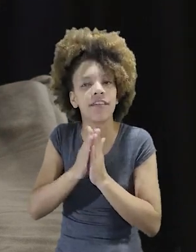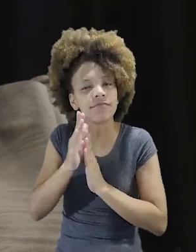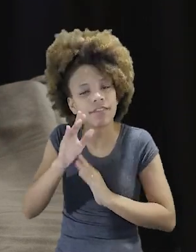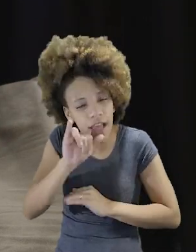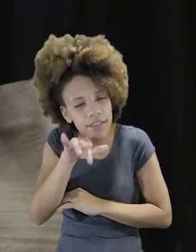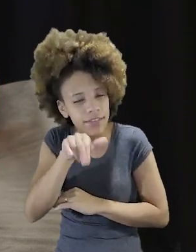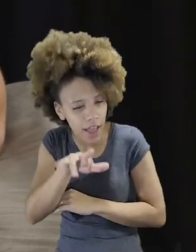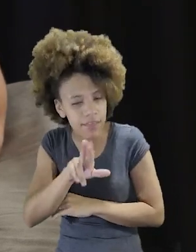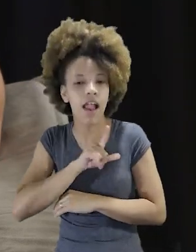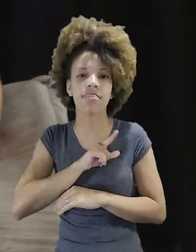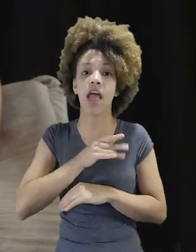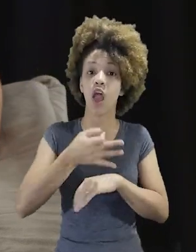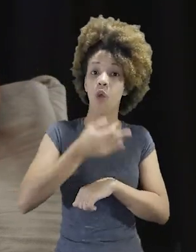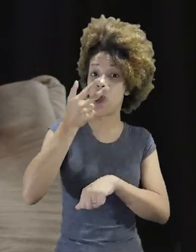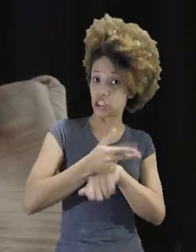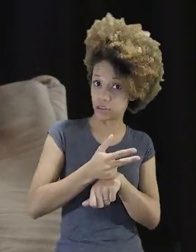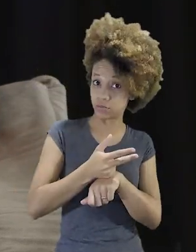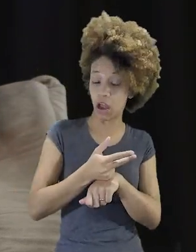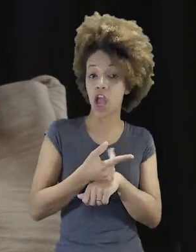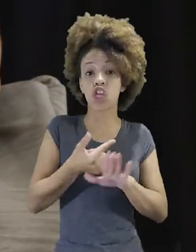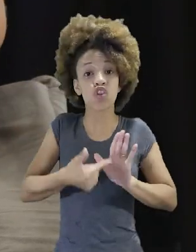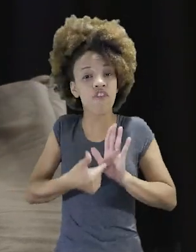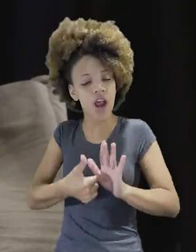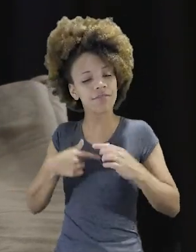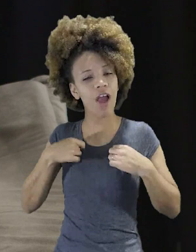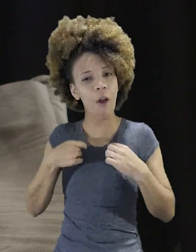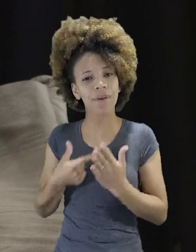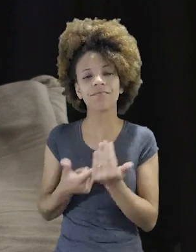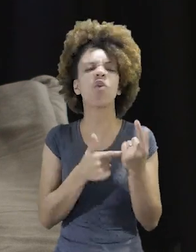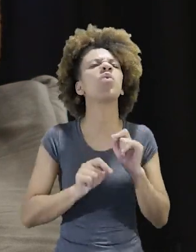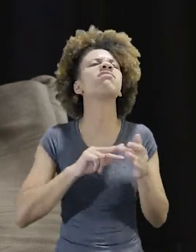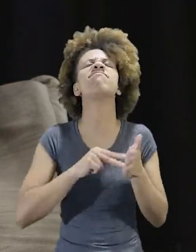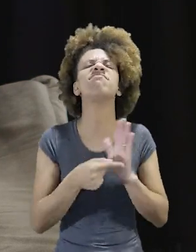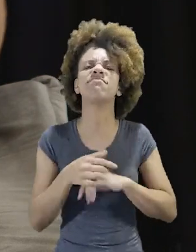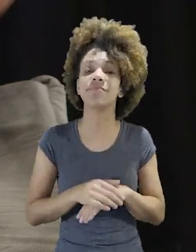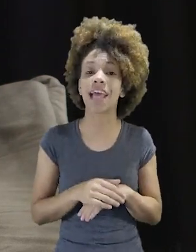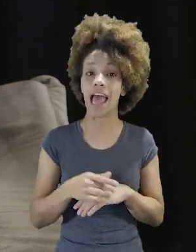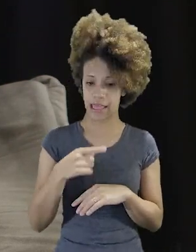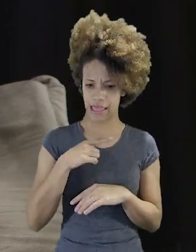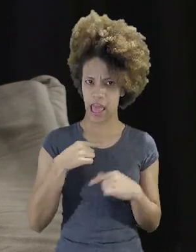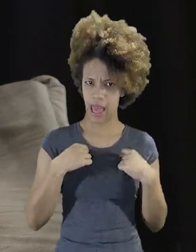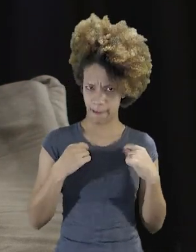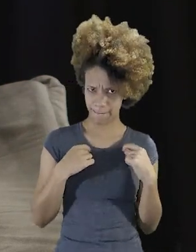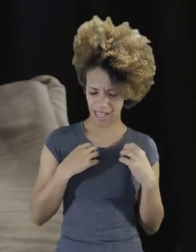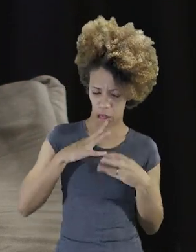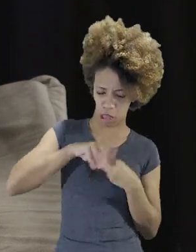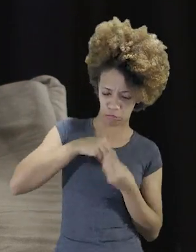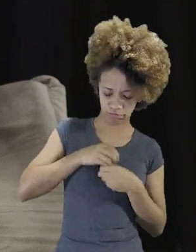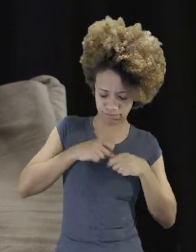insider temos o achismos que oferece roupa com tecnologia que que eu vou com tecnologia até a camiseta